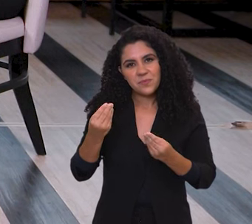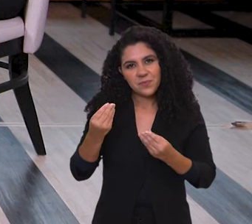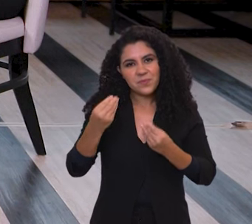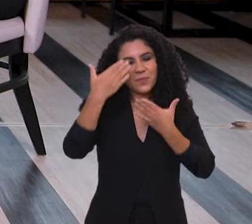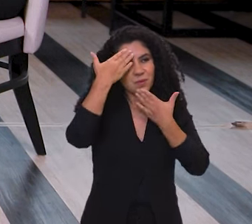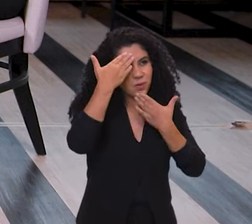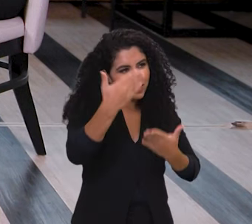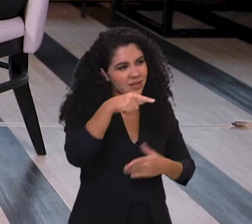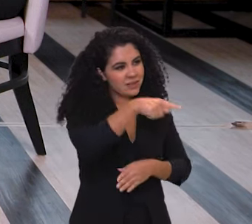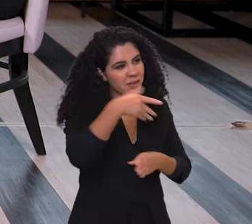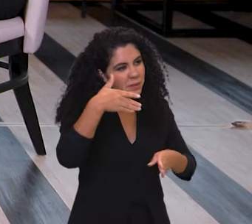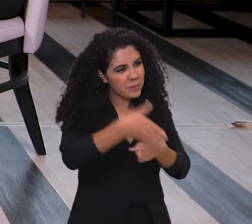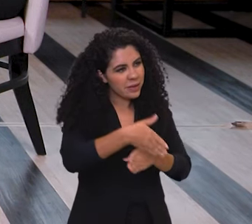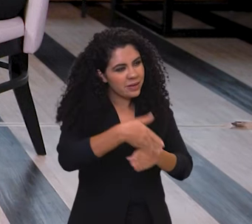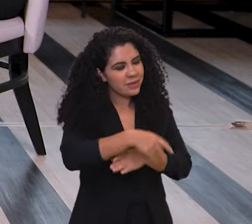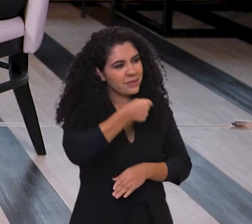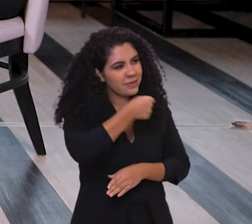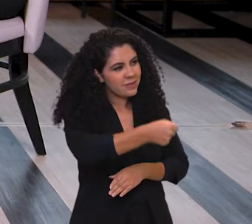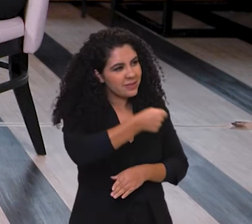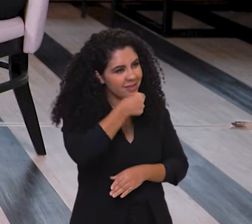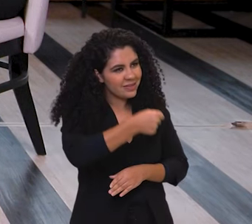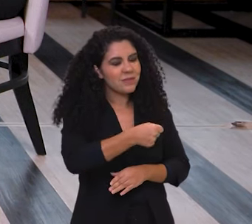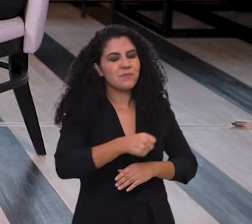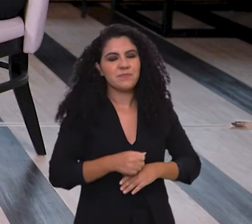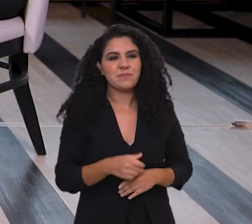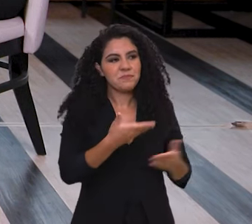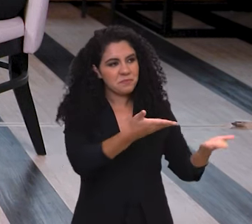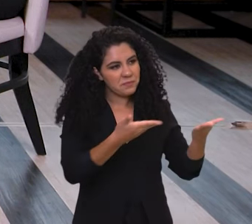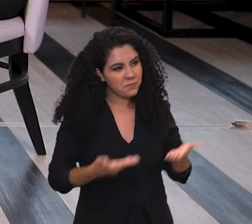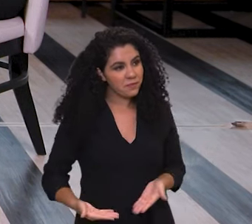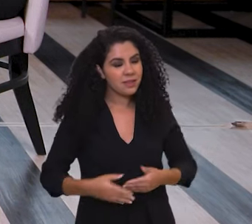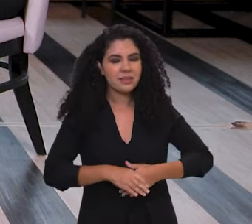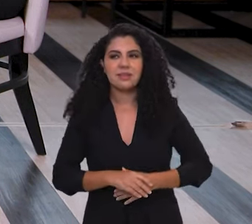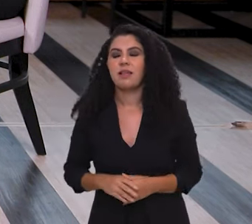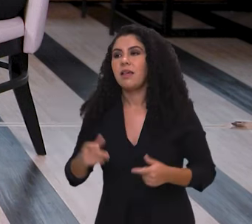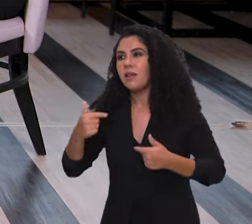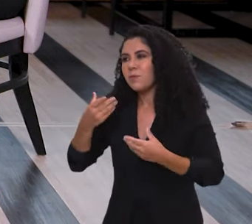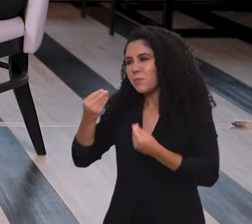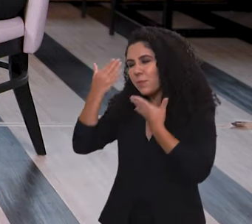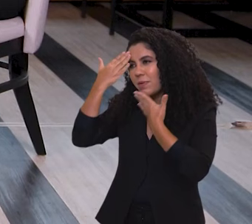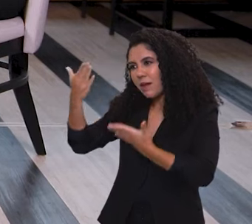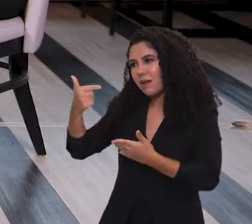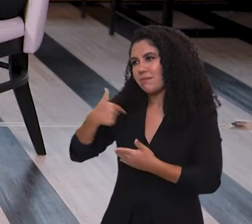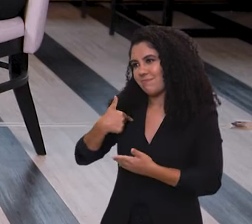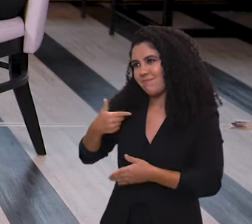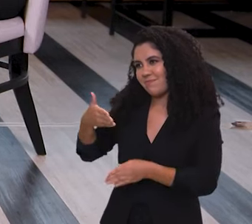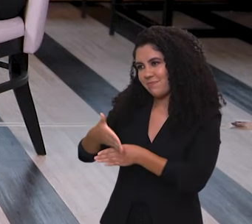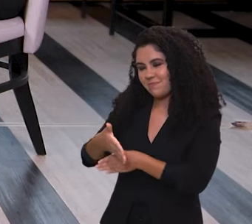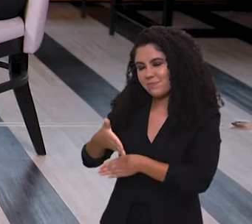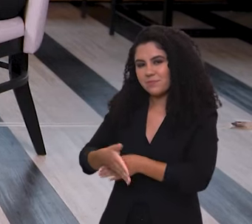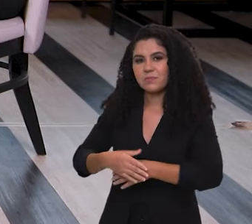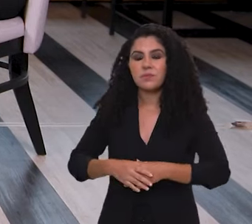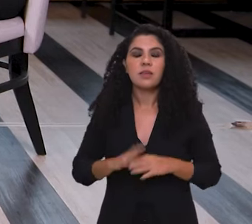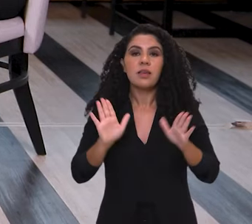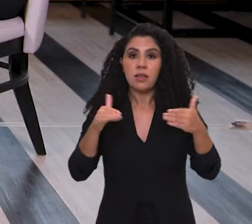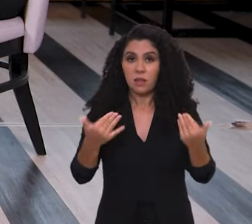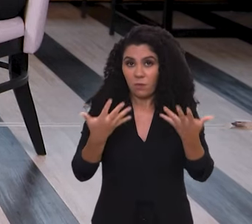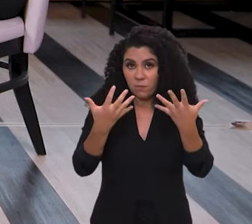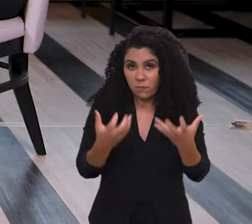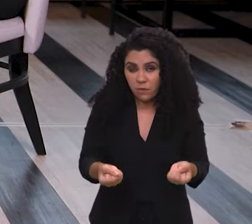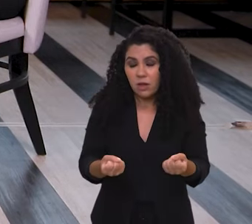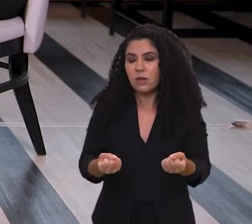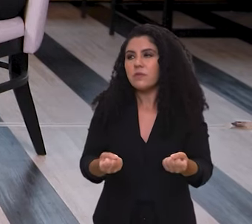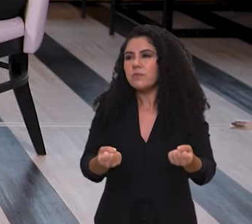Obrigada pela entrevista, pela participação aqui no Brasil em Pauta. Secretária, seja bem-vinda. Muito obrigada, eu que agradeço a participação. Bom, secretária, então